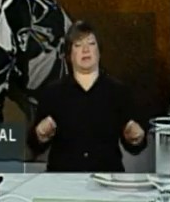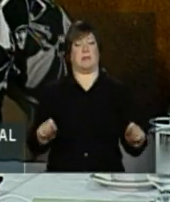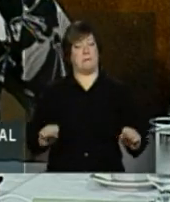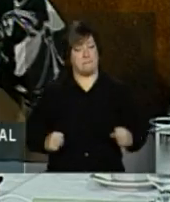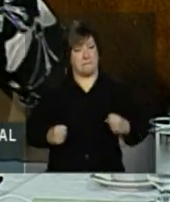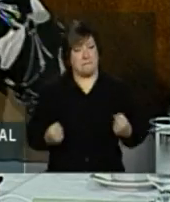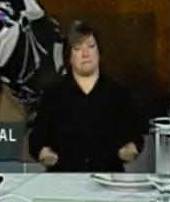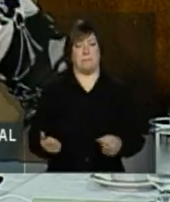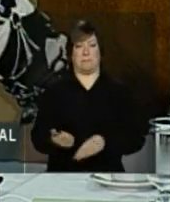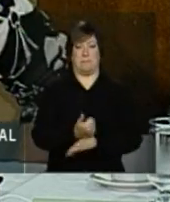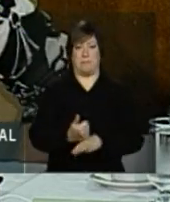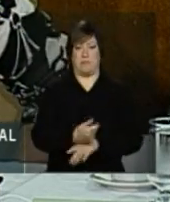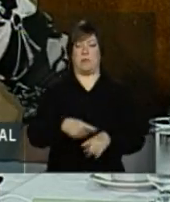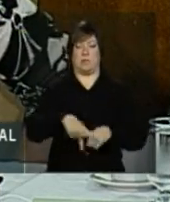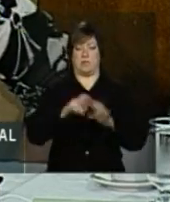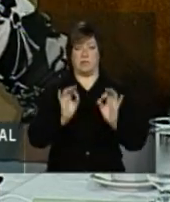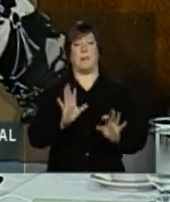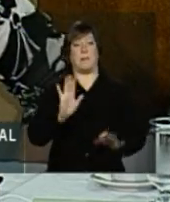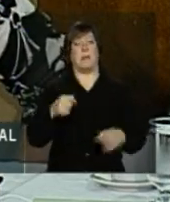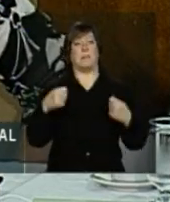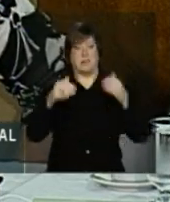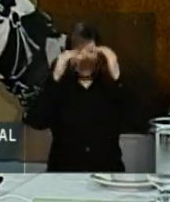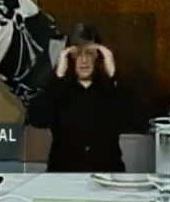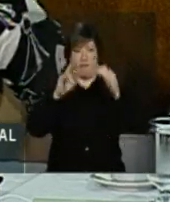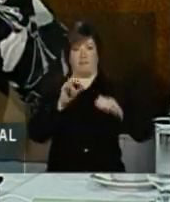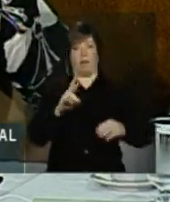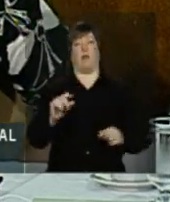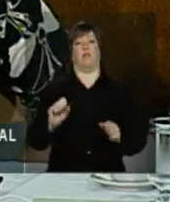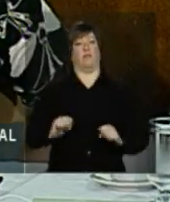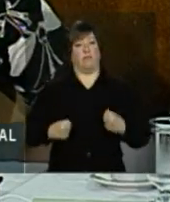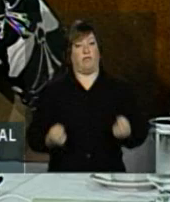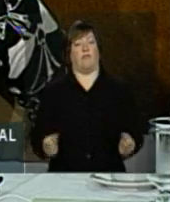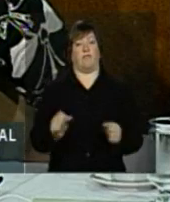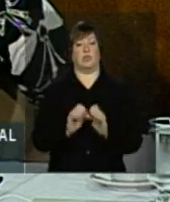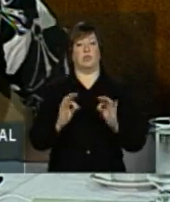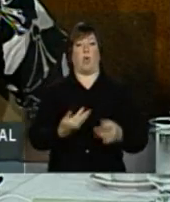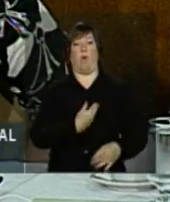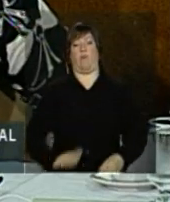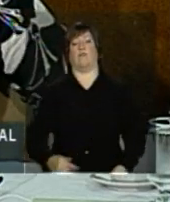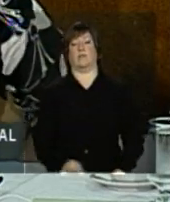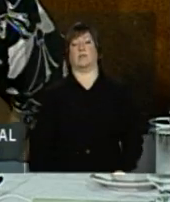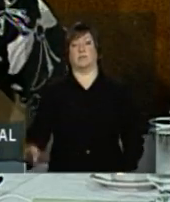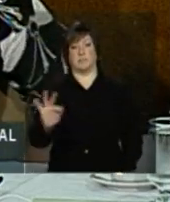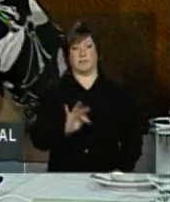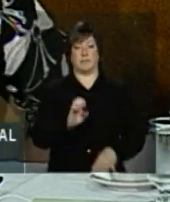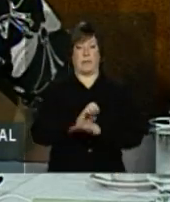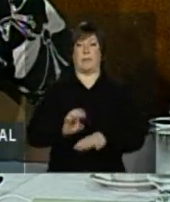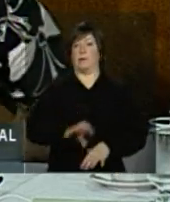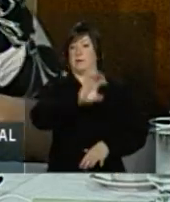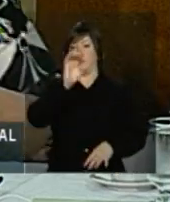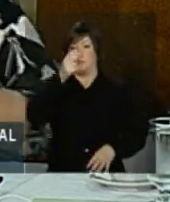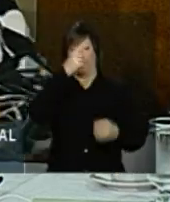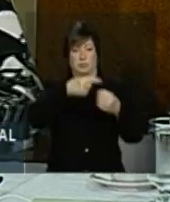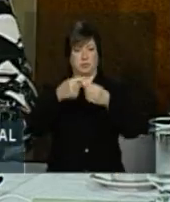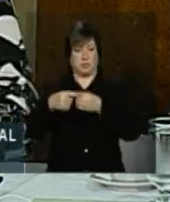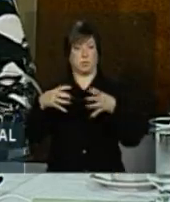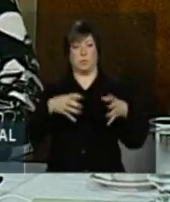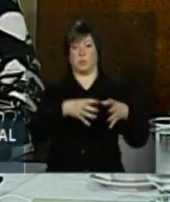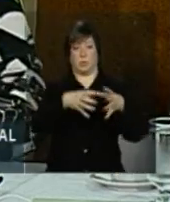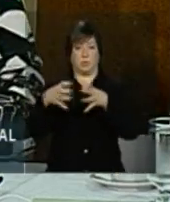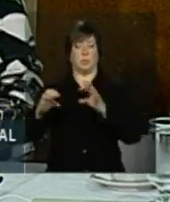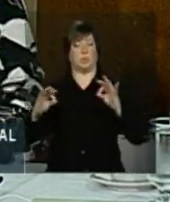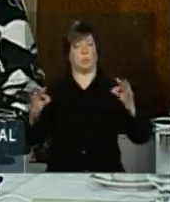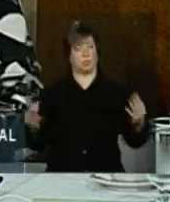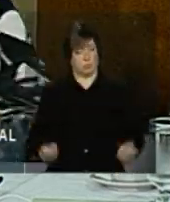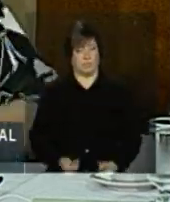melhorar e corrigir mas tem que valorizar esse esforço que foi feito pelos pelo Governo Federal pelos Estados pelos municípios pelas entidades e